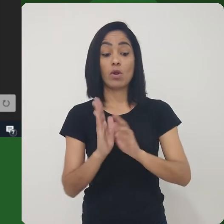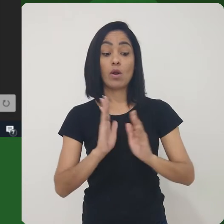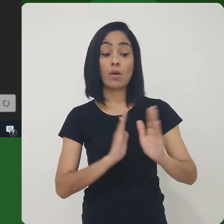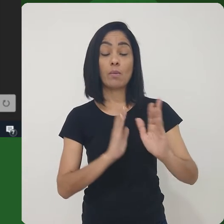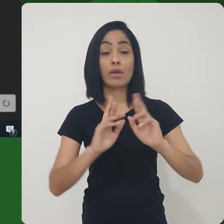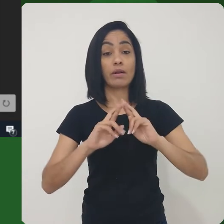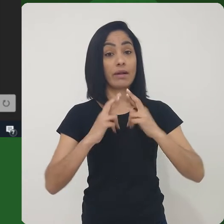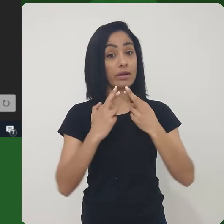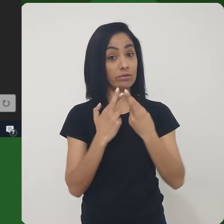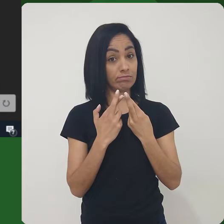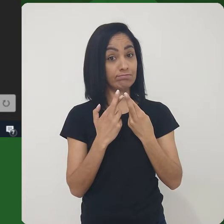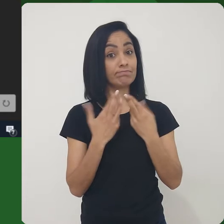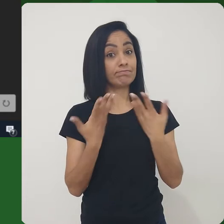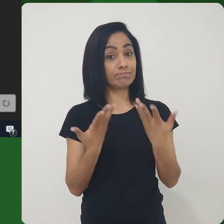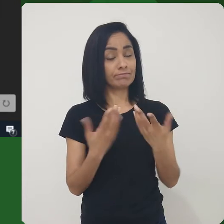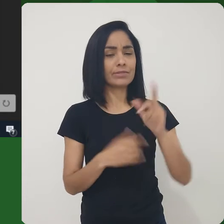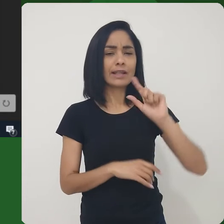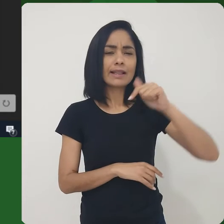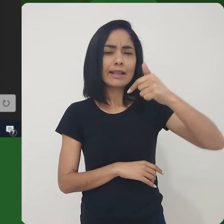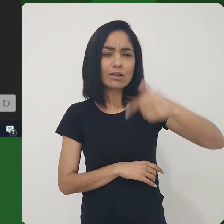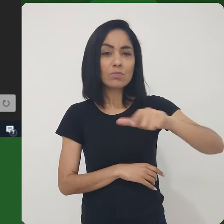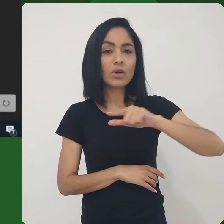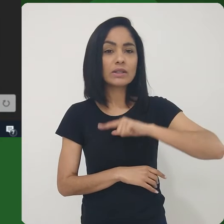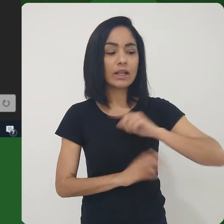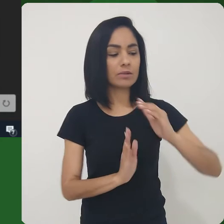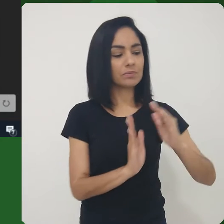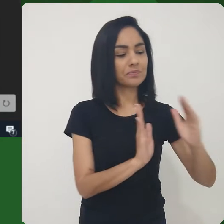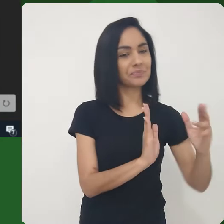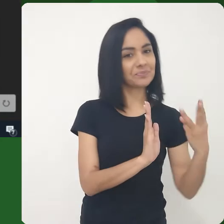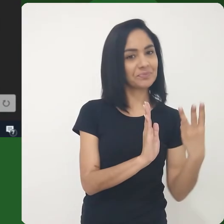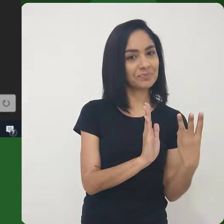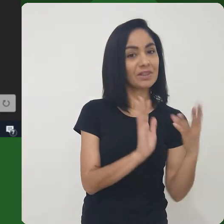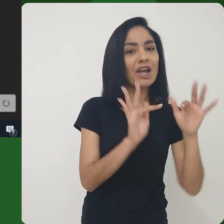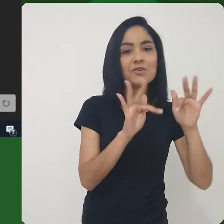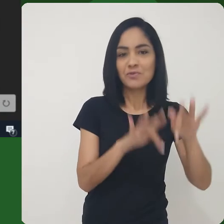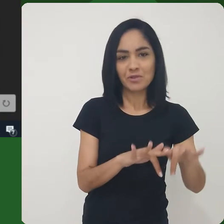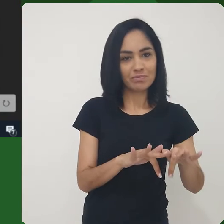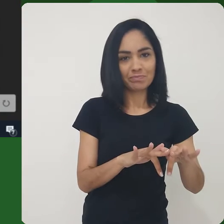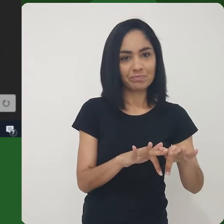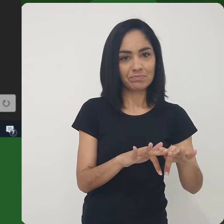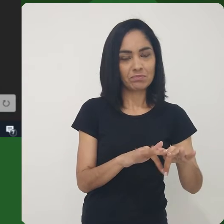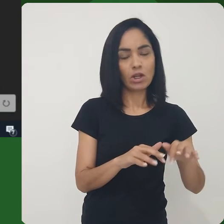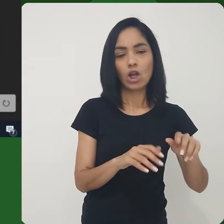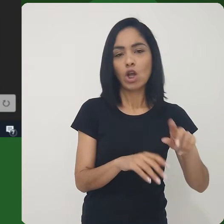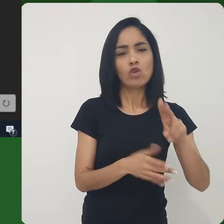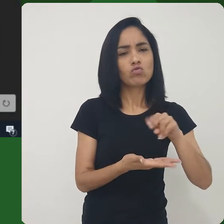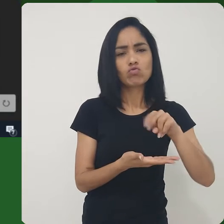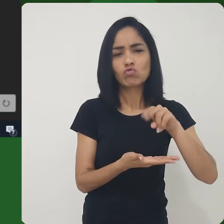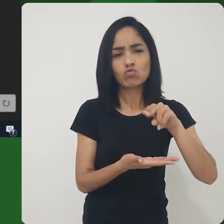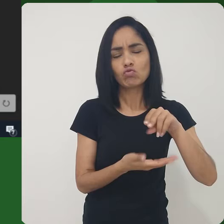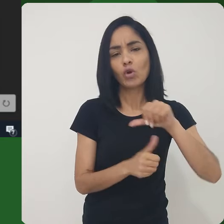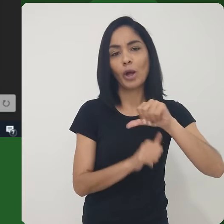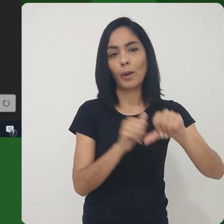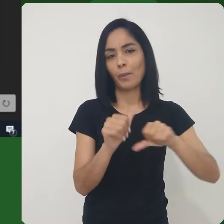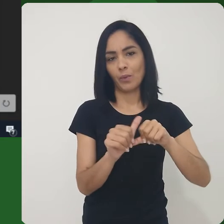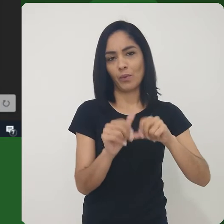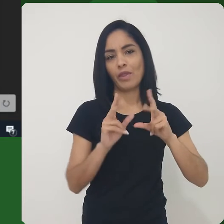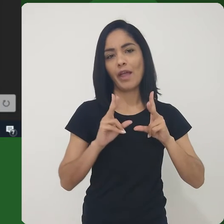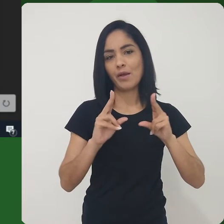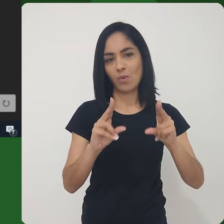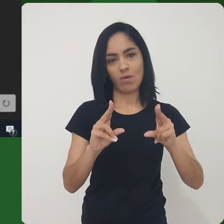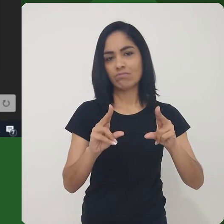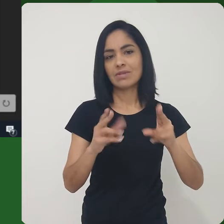tomadas durante aquela reunião. E aí temos o fecho. O fecho não muda, é um formato básico igual